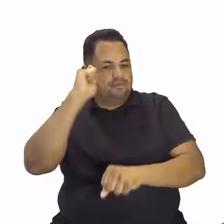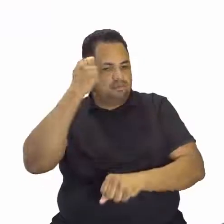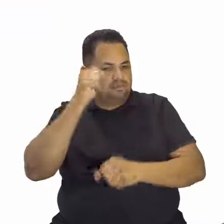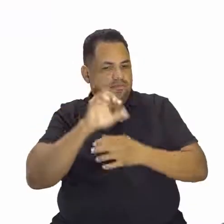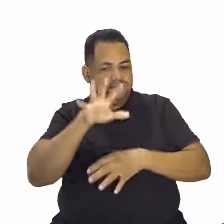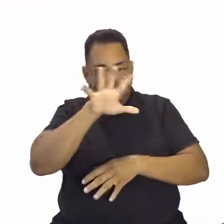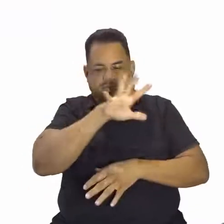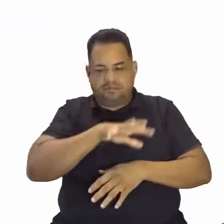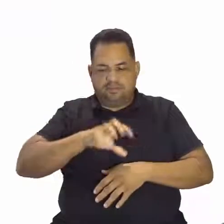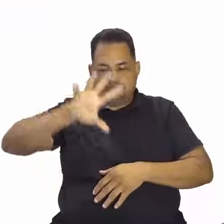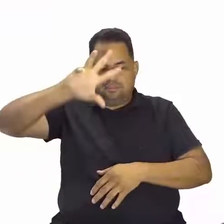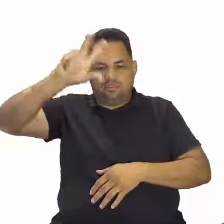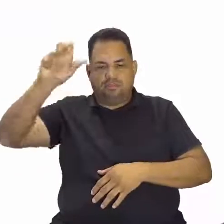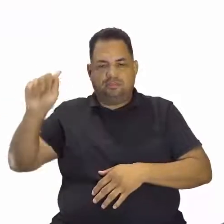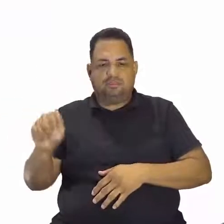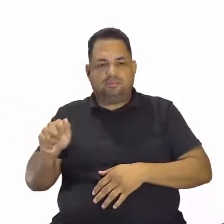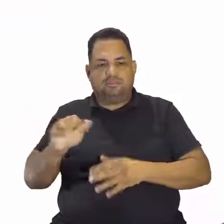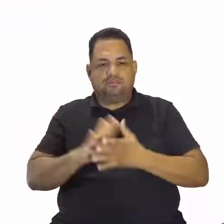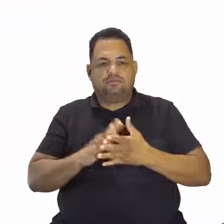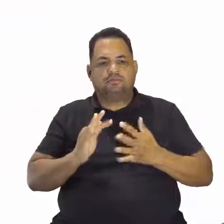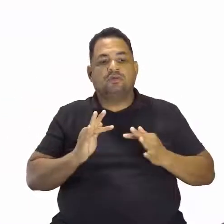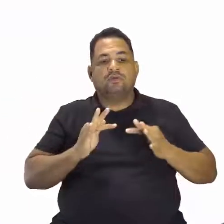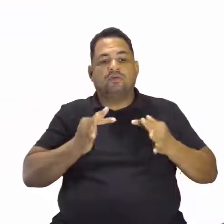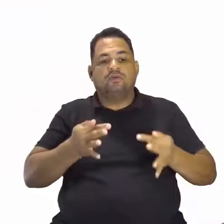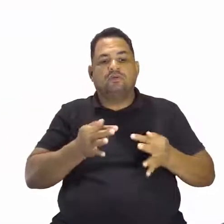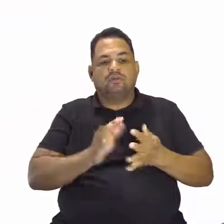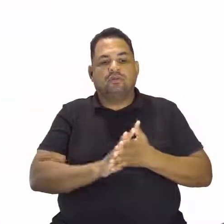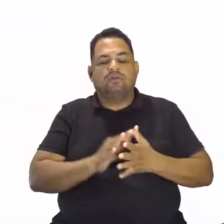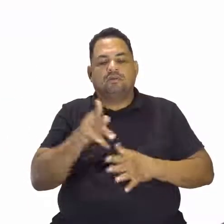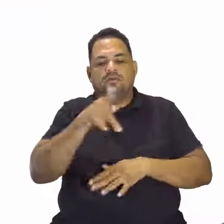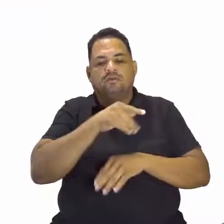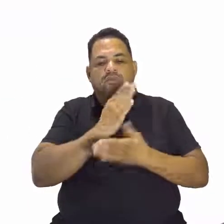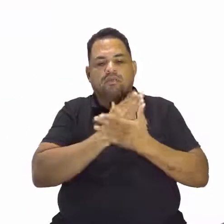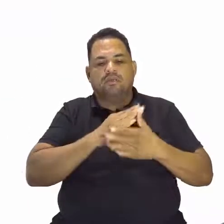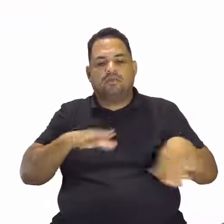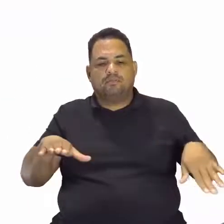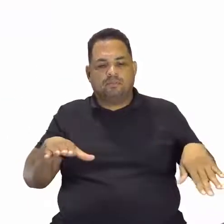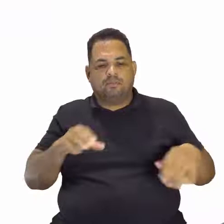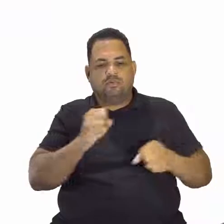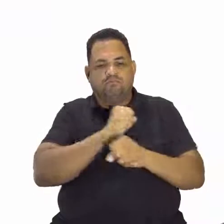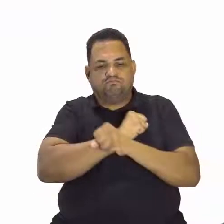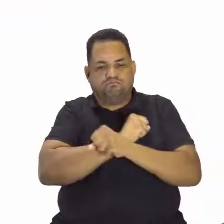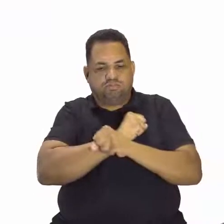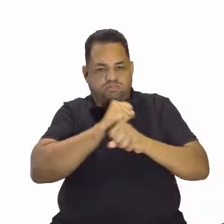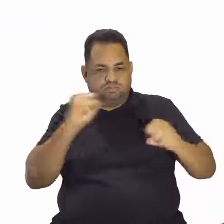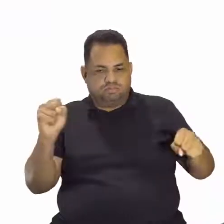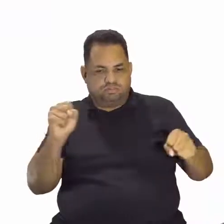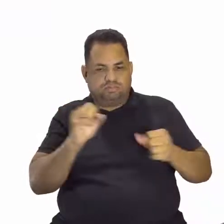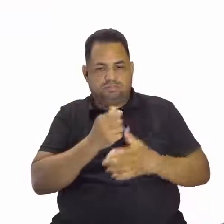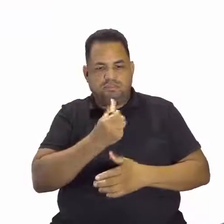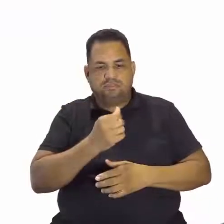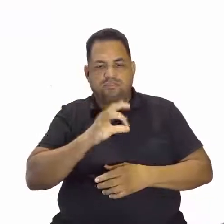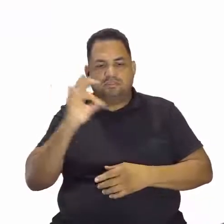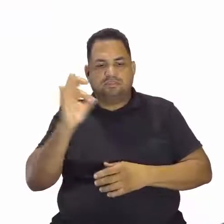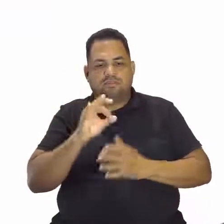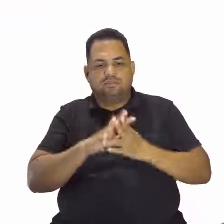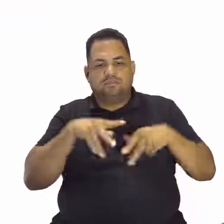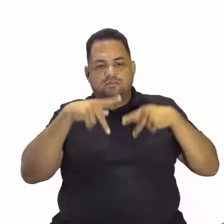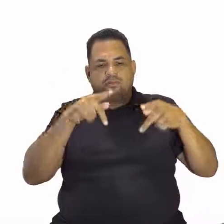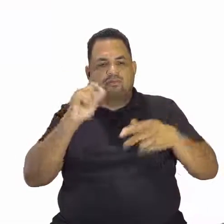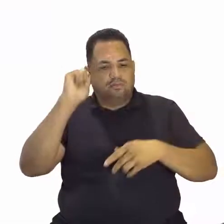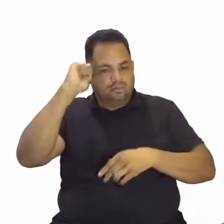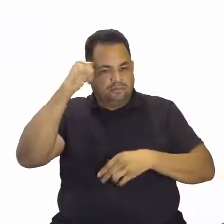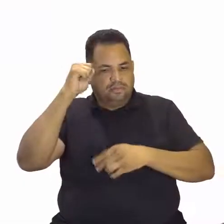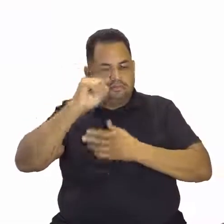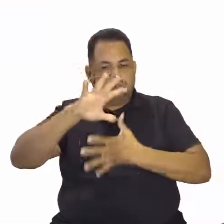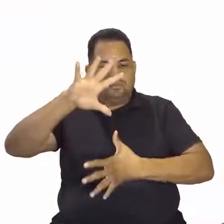O Brasil foi o último país que aboliu legalmente a escravidão. 65% das populações negras das Américas